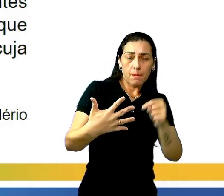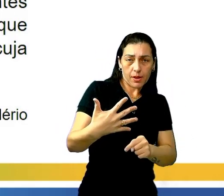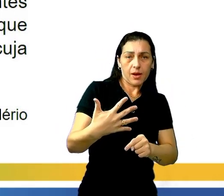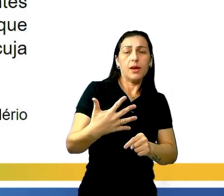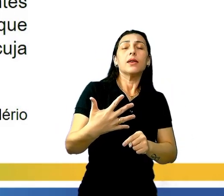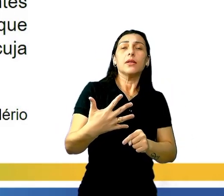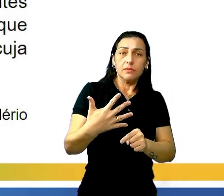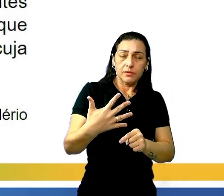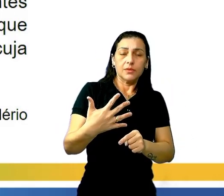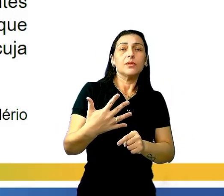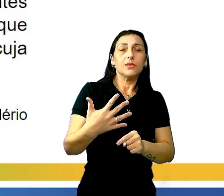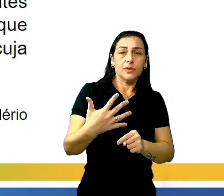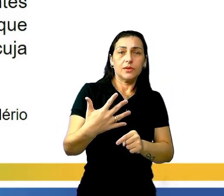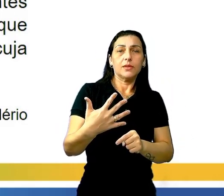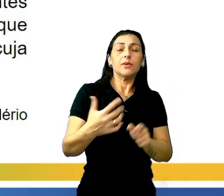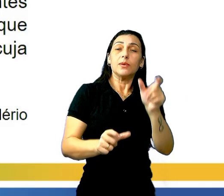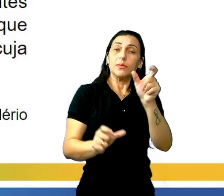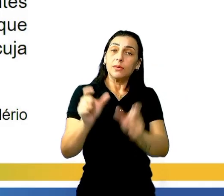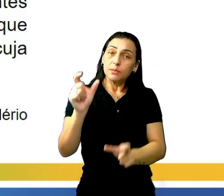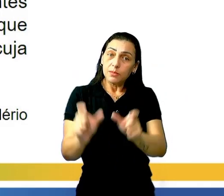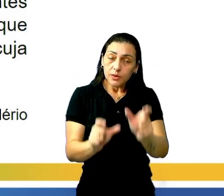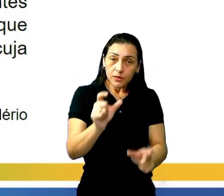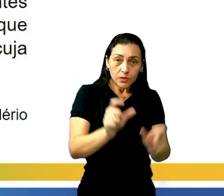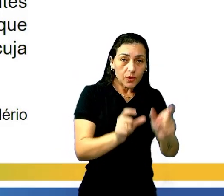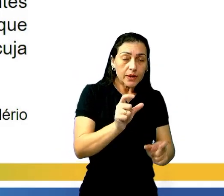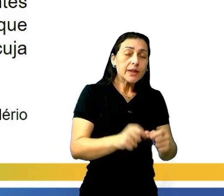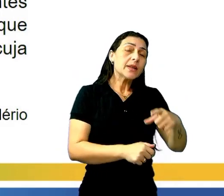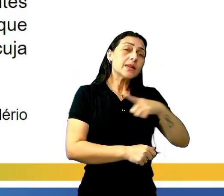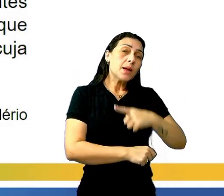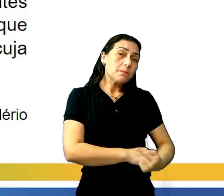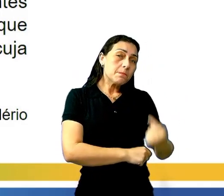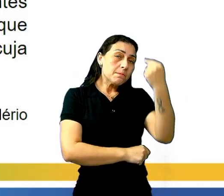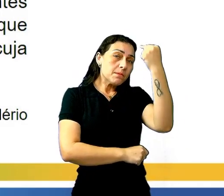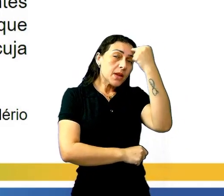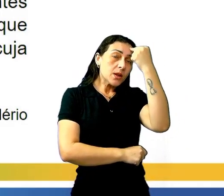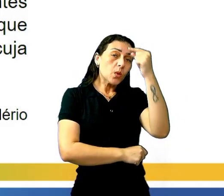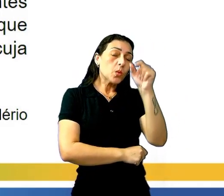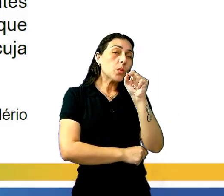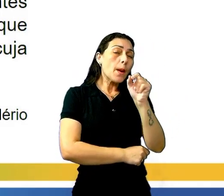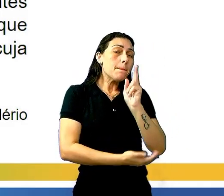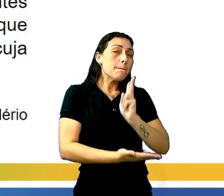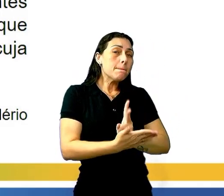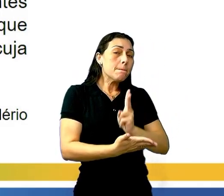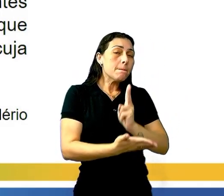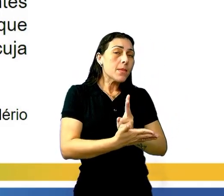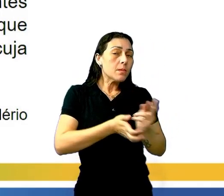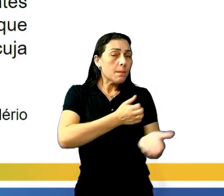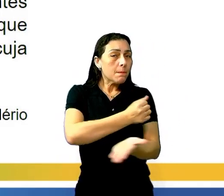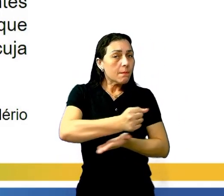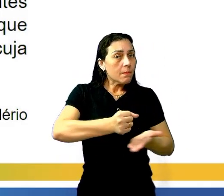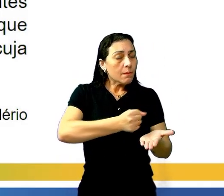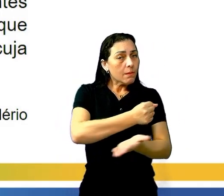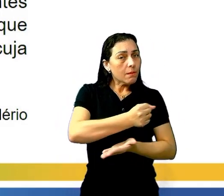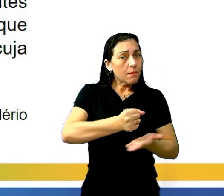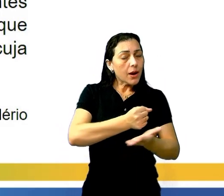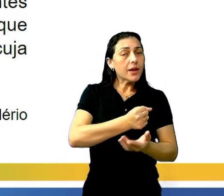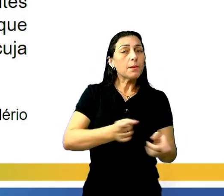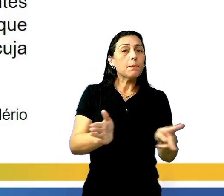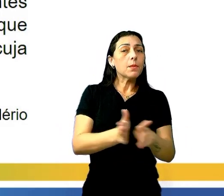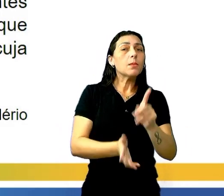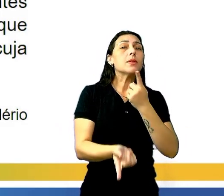portanto, um inevitável fundamento determinante da sua faculdade de aptição.